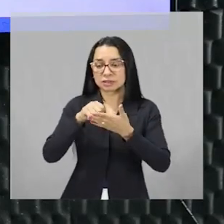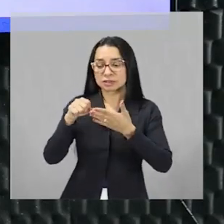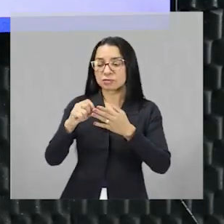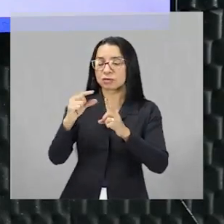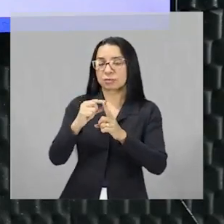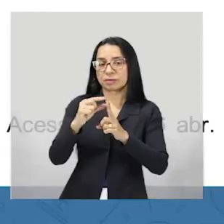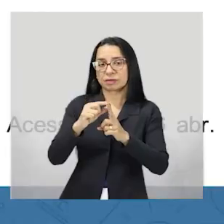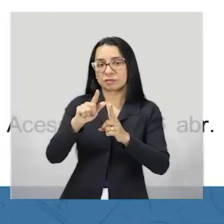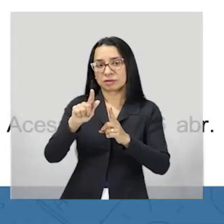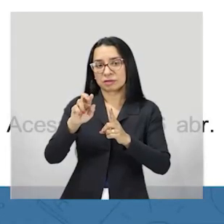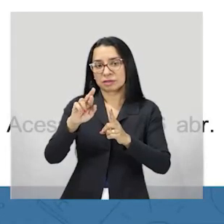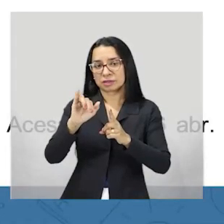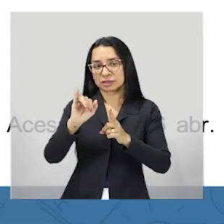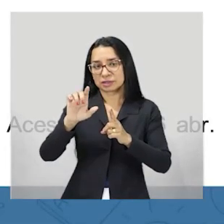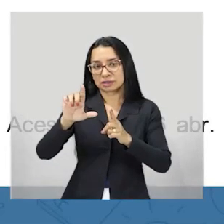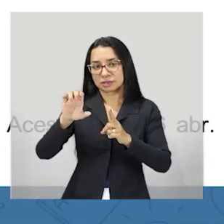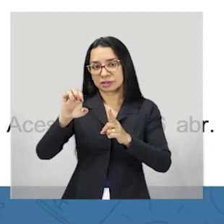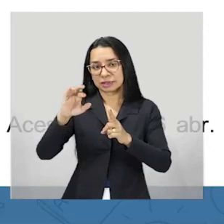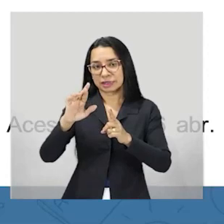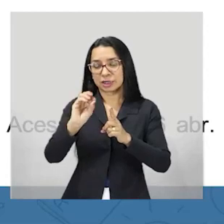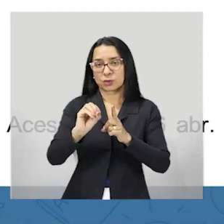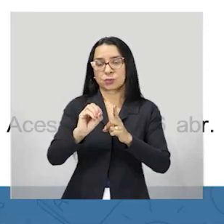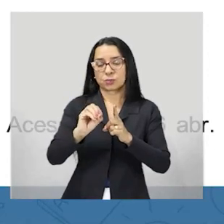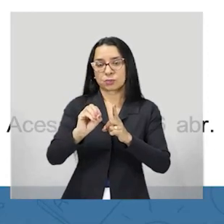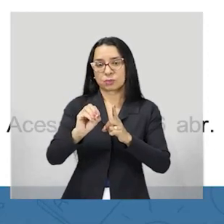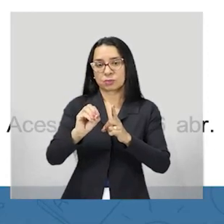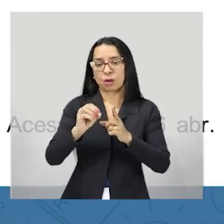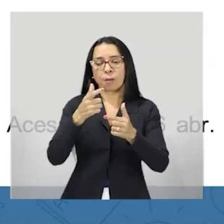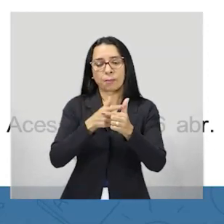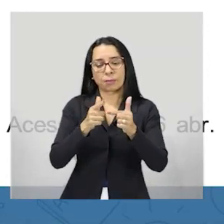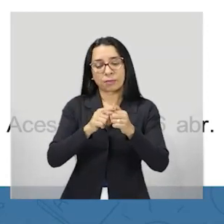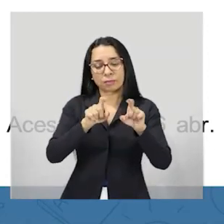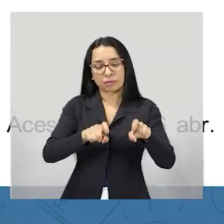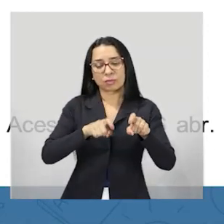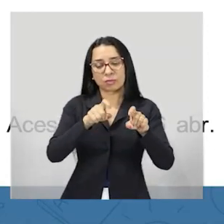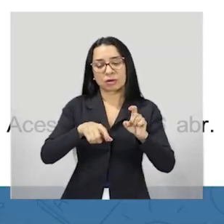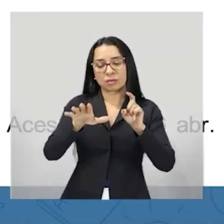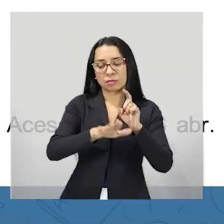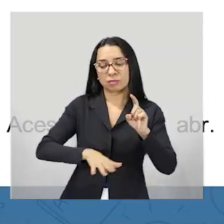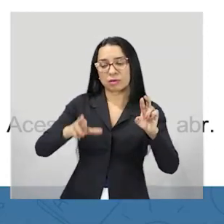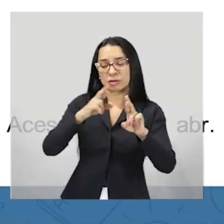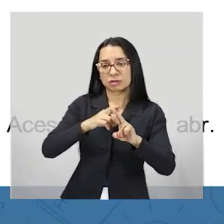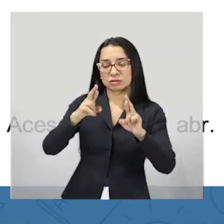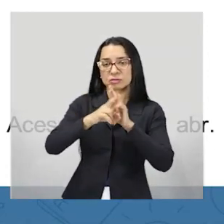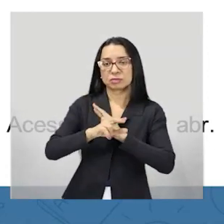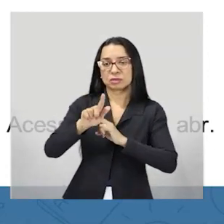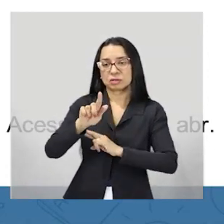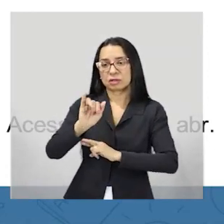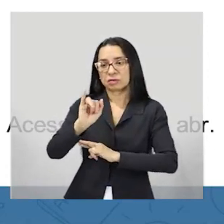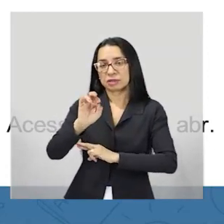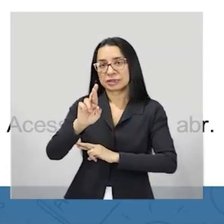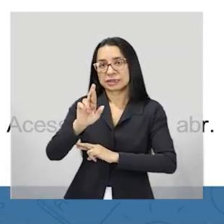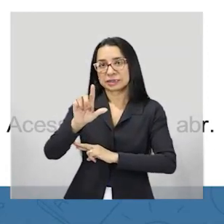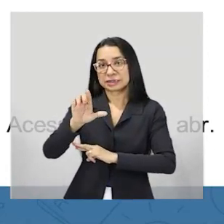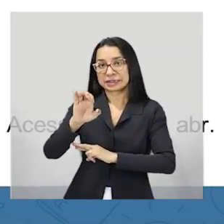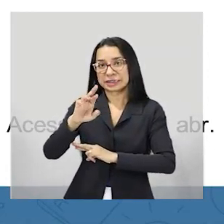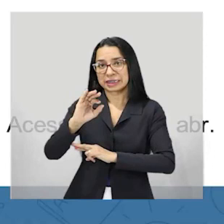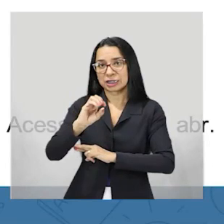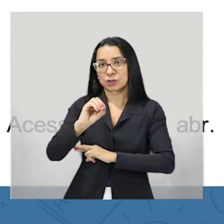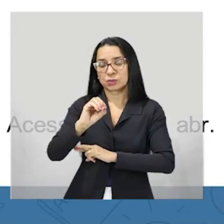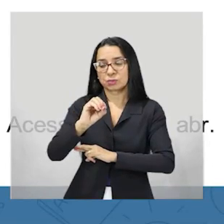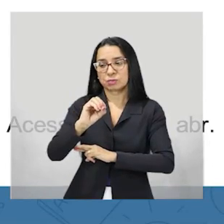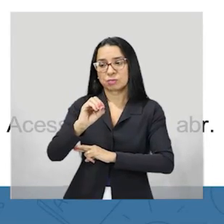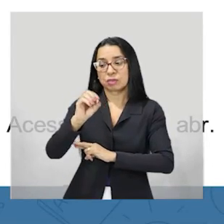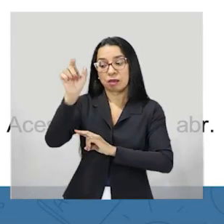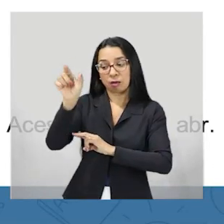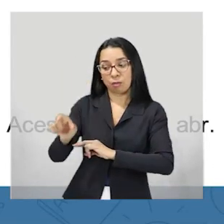Problema rural relativo a grileiro. Marcos, o que é isso? Tá? É uma figura que foi instituída, né, no campo de